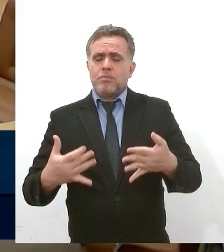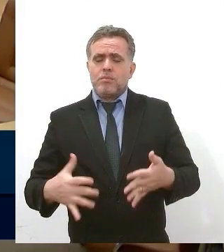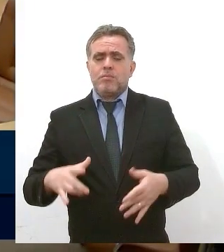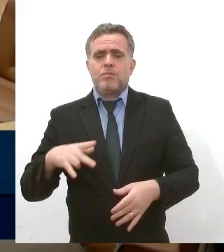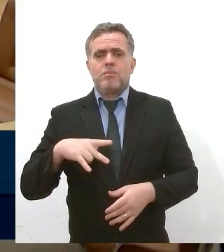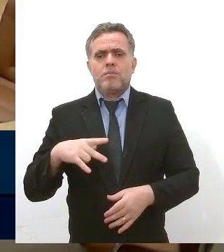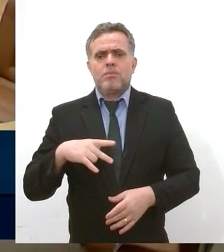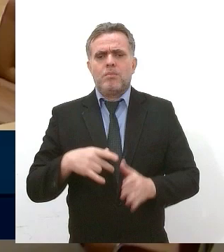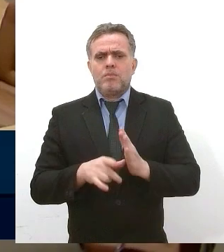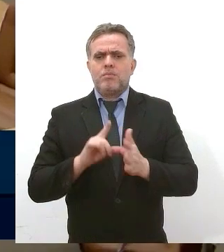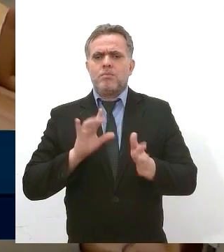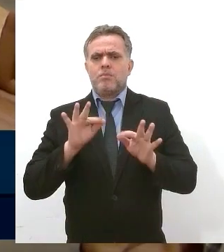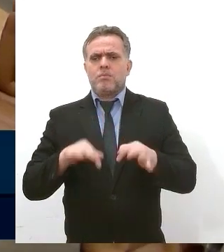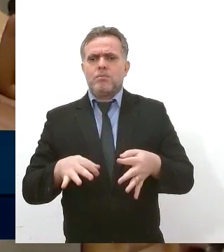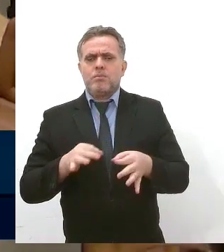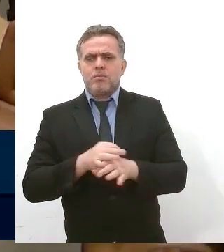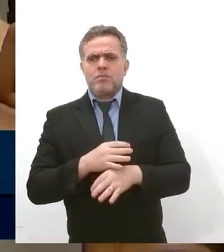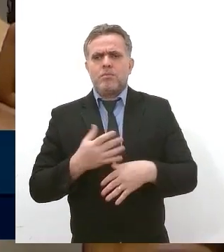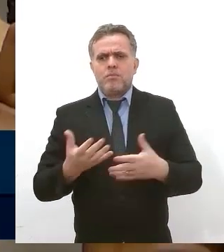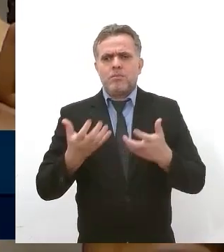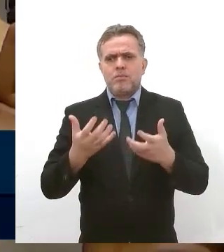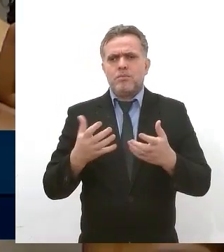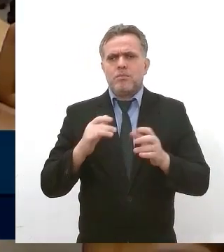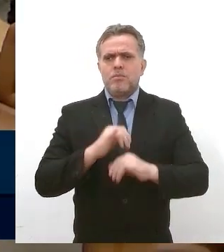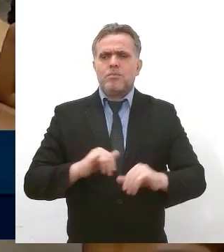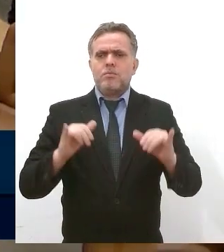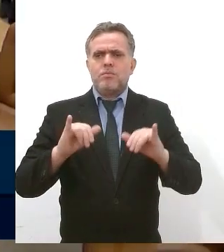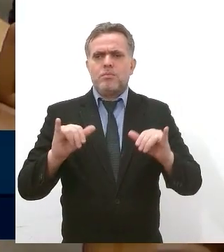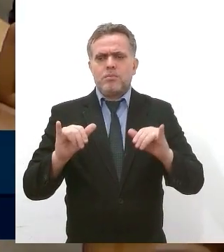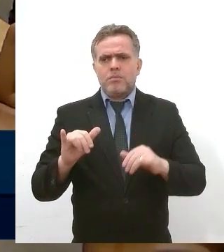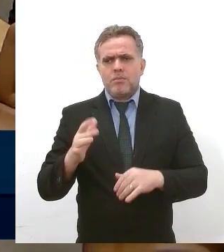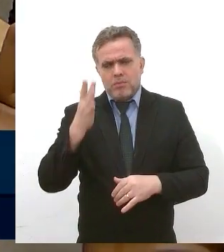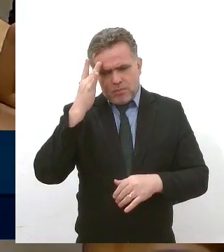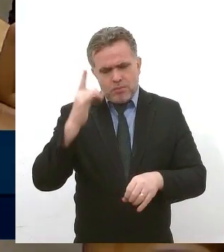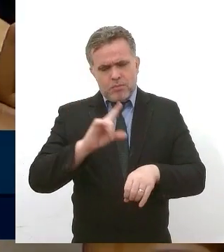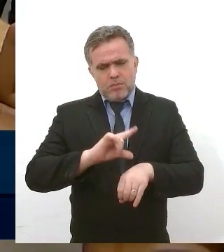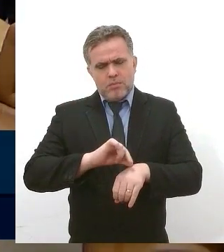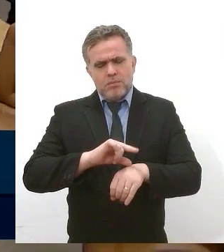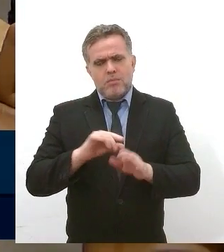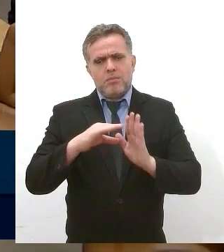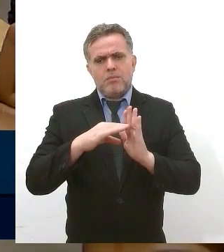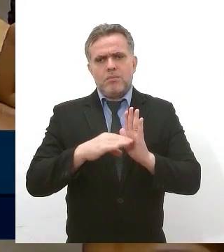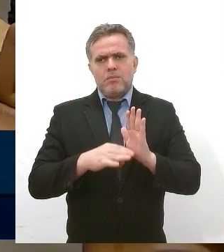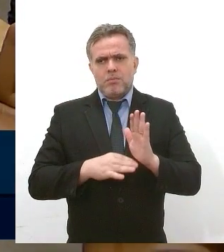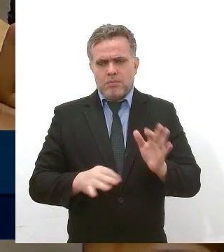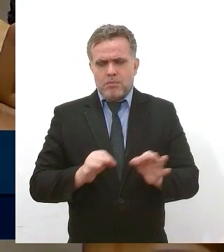queremos comunicar outra para amanhã no horário regimental. Está encerrada a sessão.